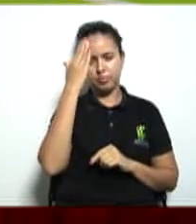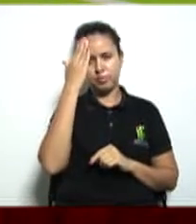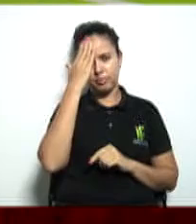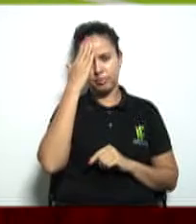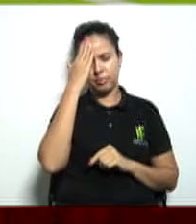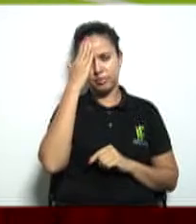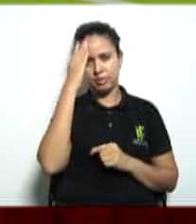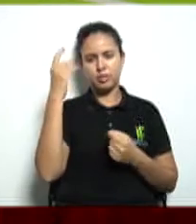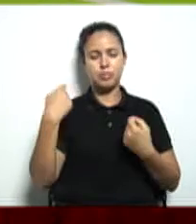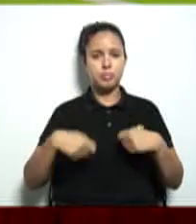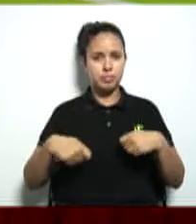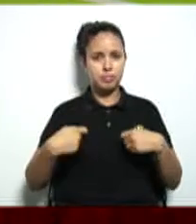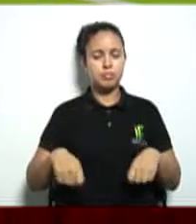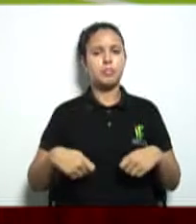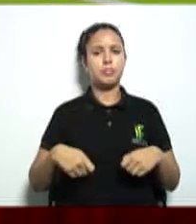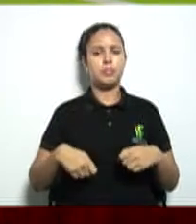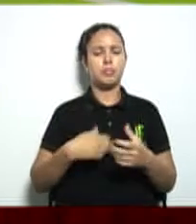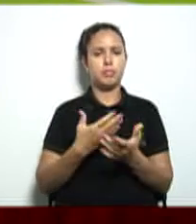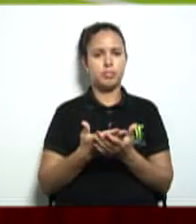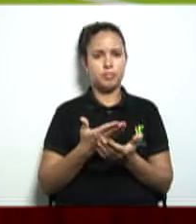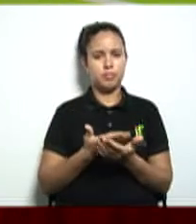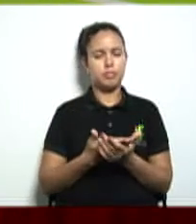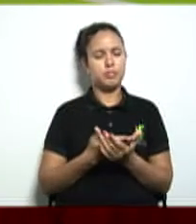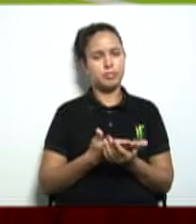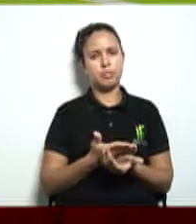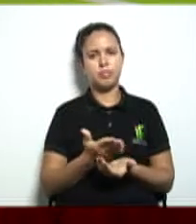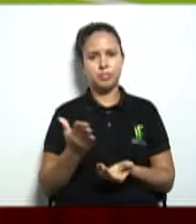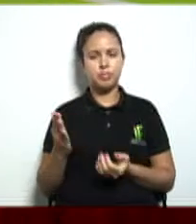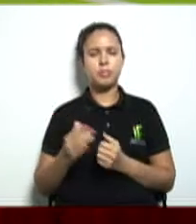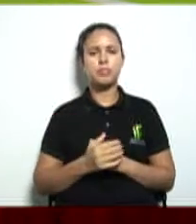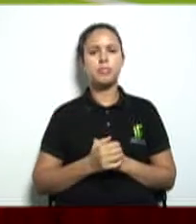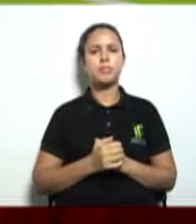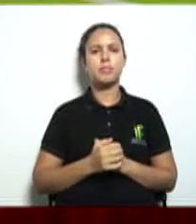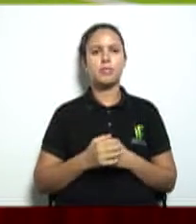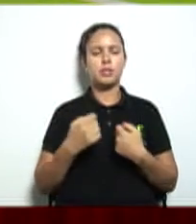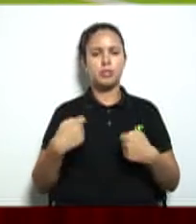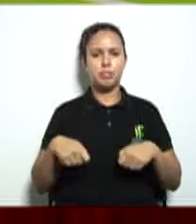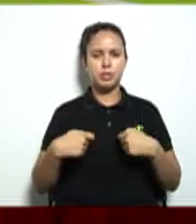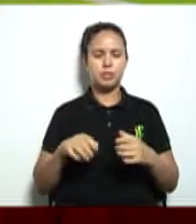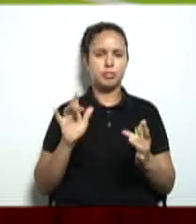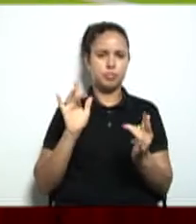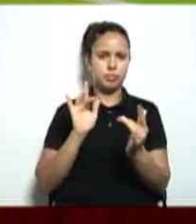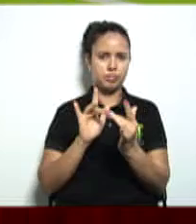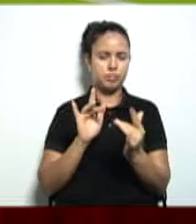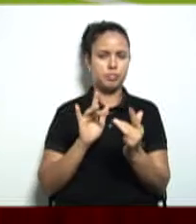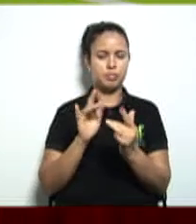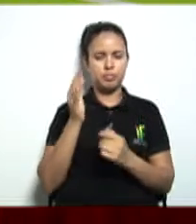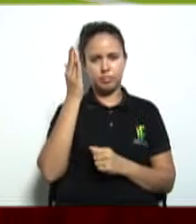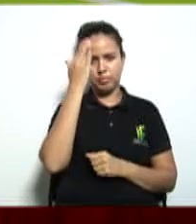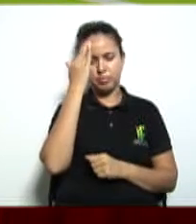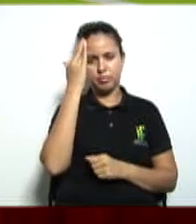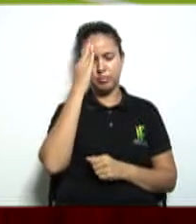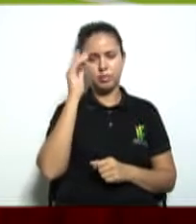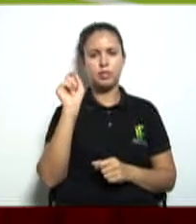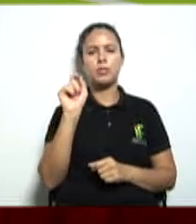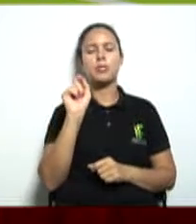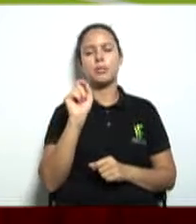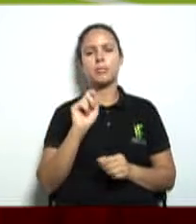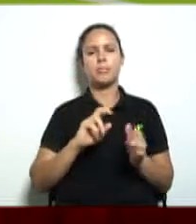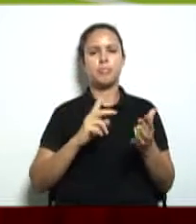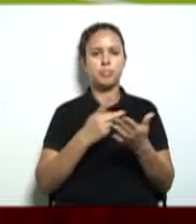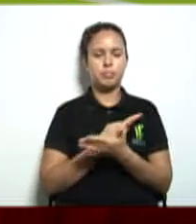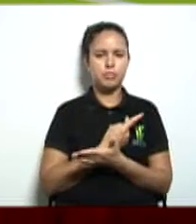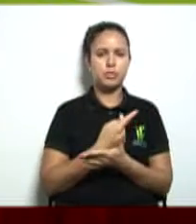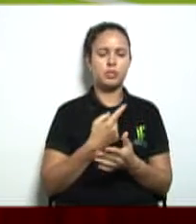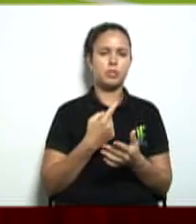né, porque essa aula é feita para vocês aí, né, então a gente precisa desse contato para saber o que está acontecendo, mandando as dúvidas, né, isso é